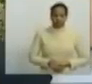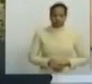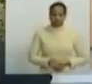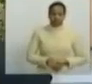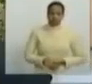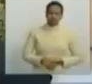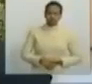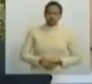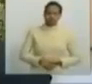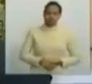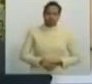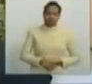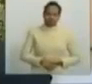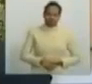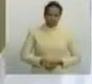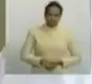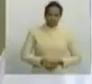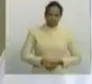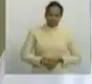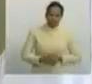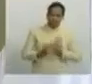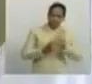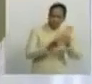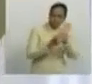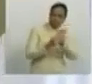Prove agora que você é de nosso Senhor Jesus Cristo.